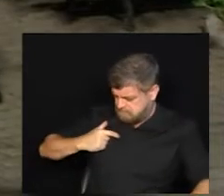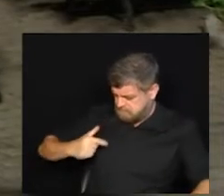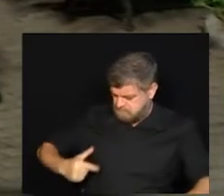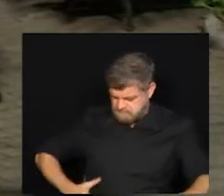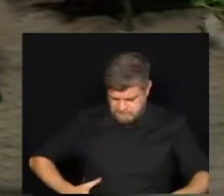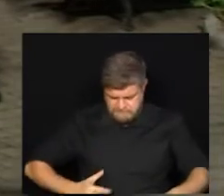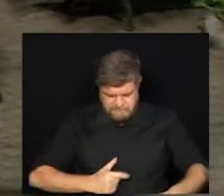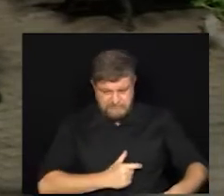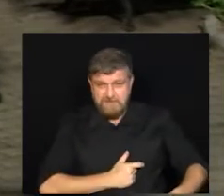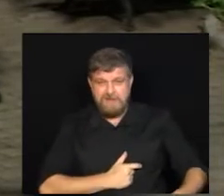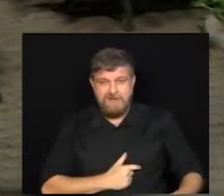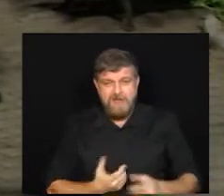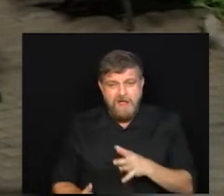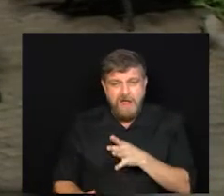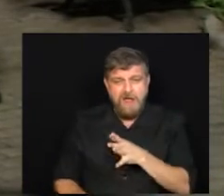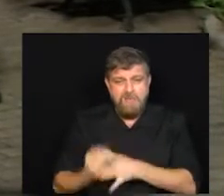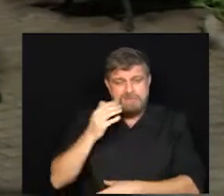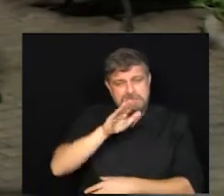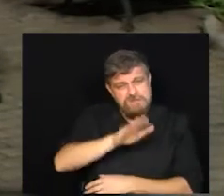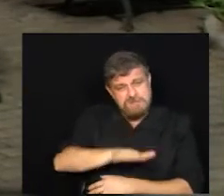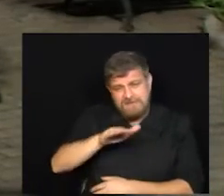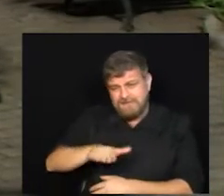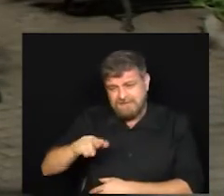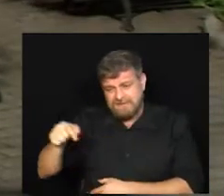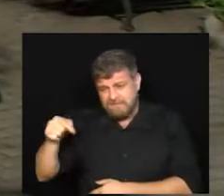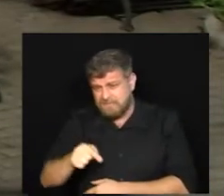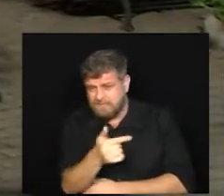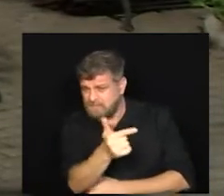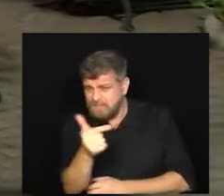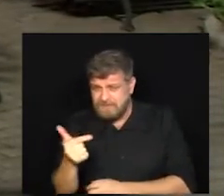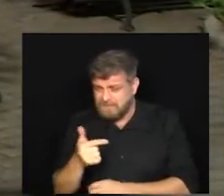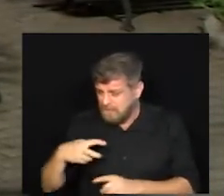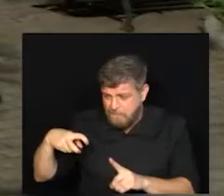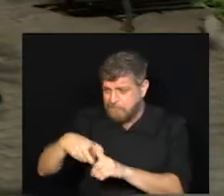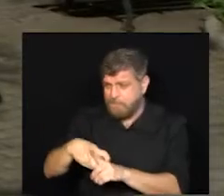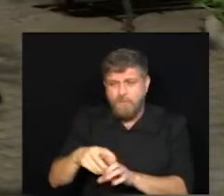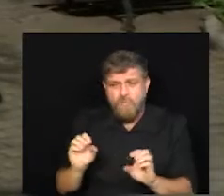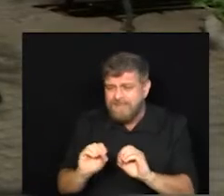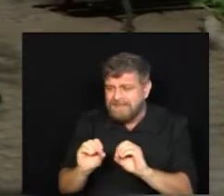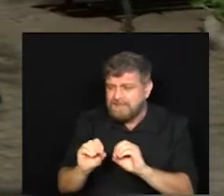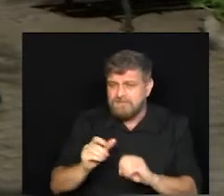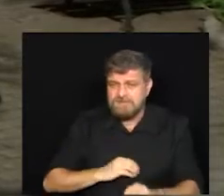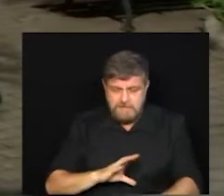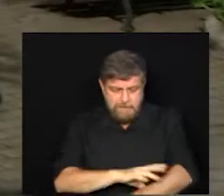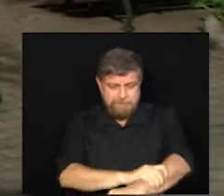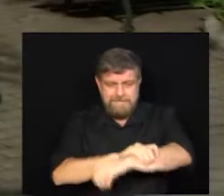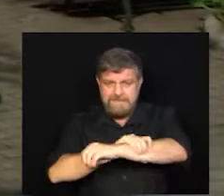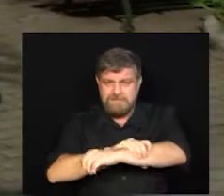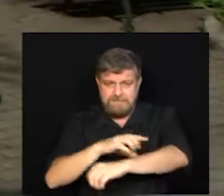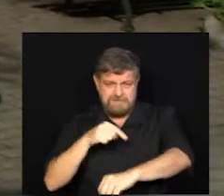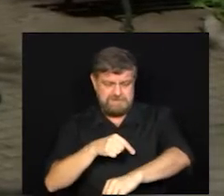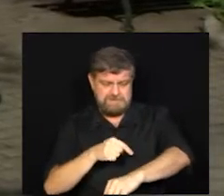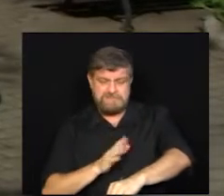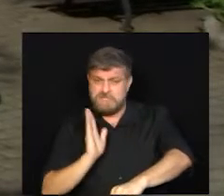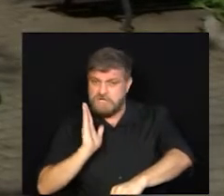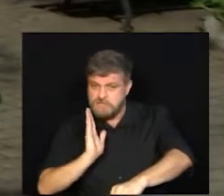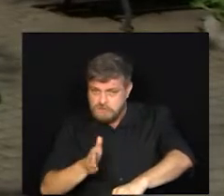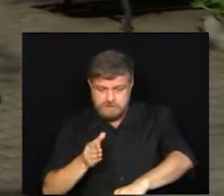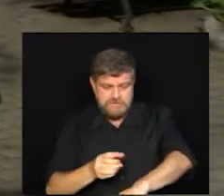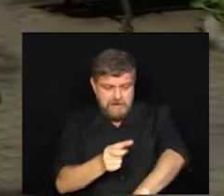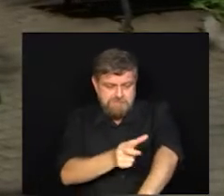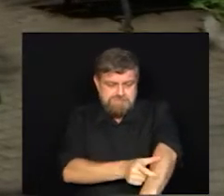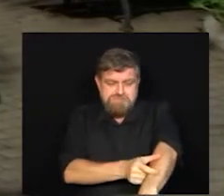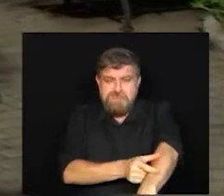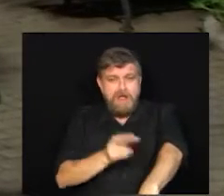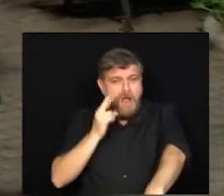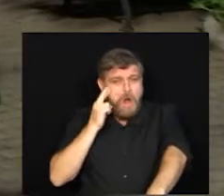rápida e de forma muito constante nas crianças, mesmo que elas não tenham muitos traumas, você pega no braço e já fica algum hematoma, isso pode ser um